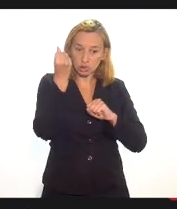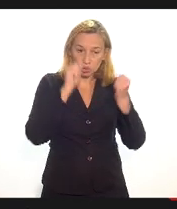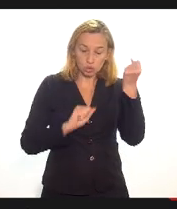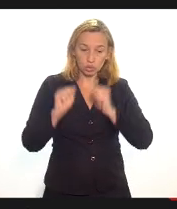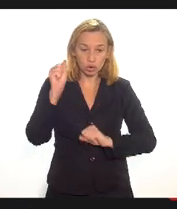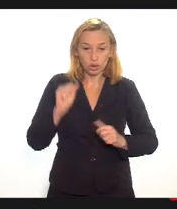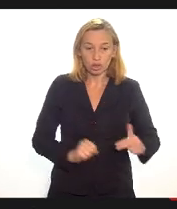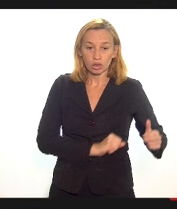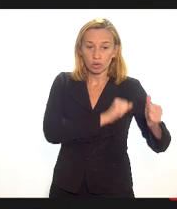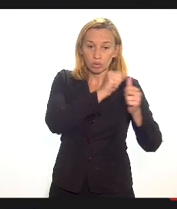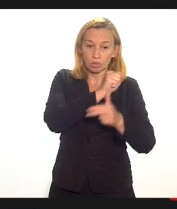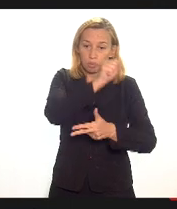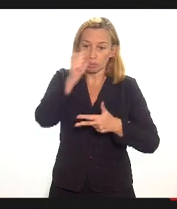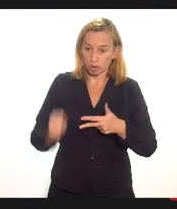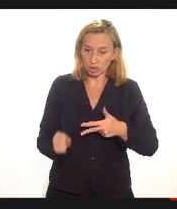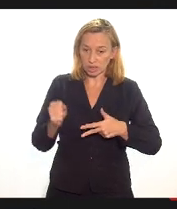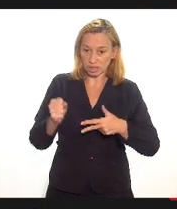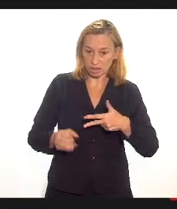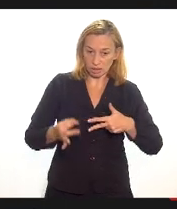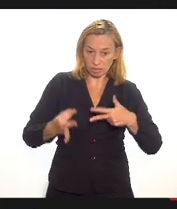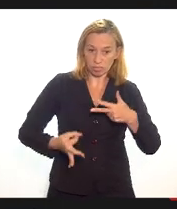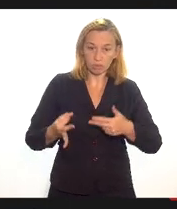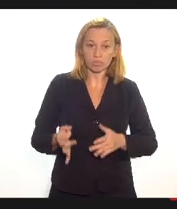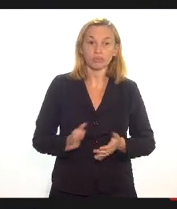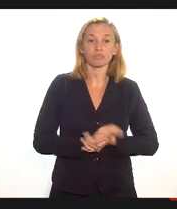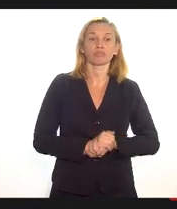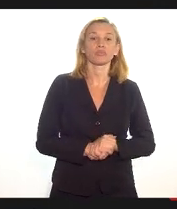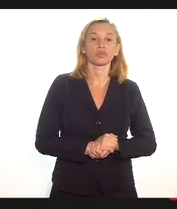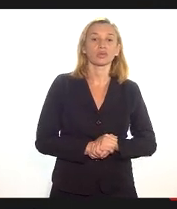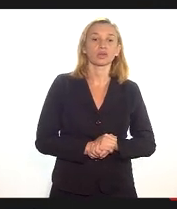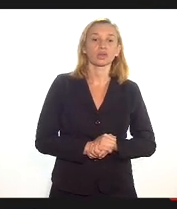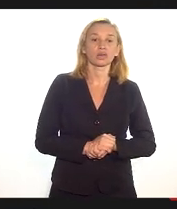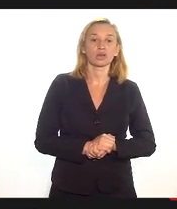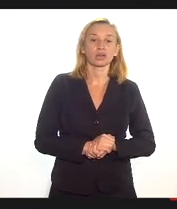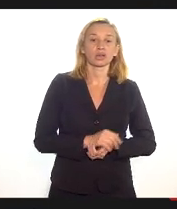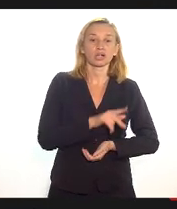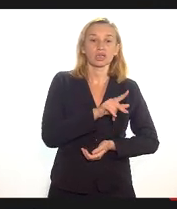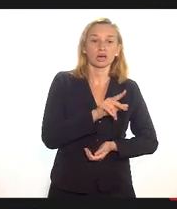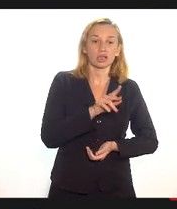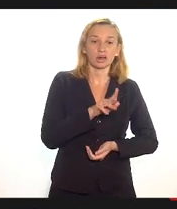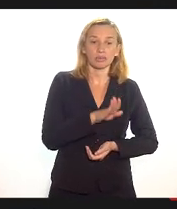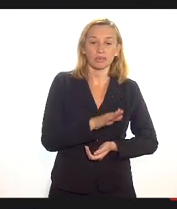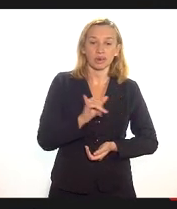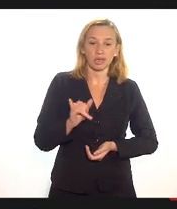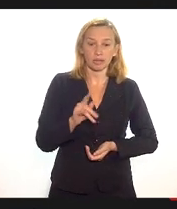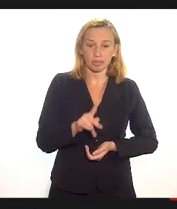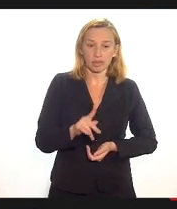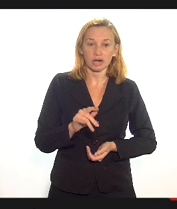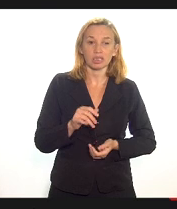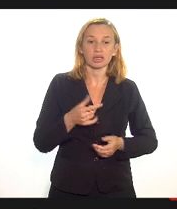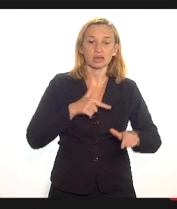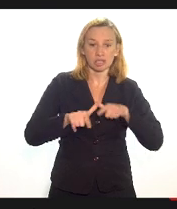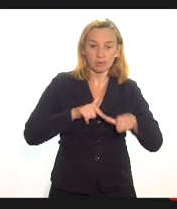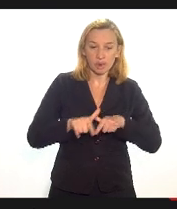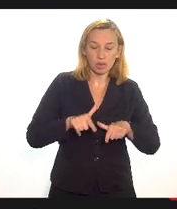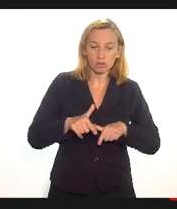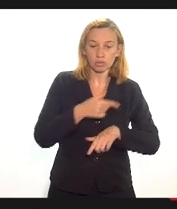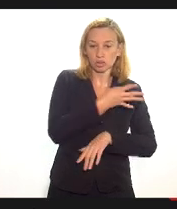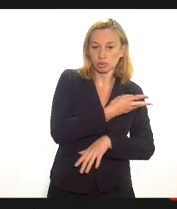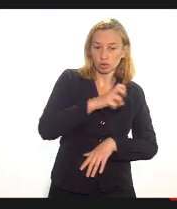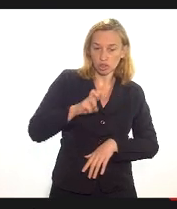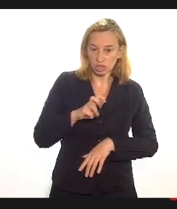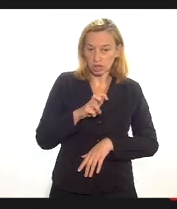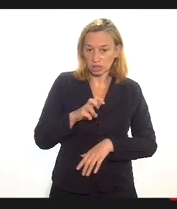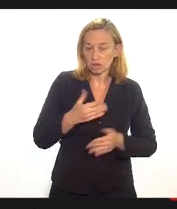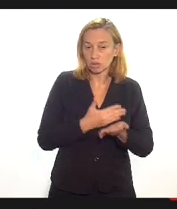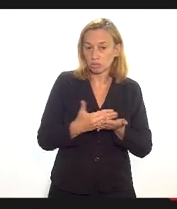poder tributante, né? E diante disso, o IBP trabalhou bastante em 2015, aliás, começou